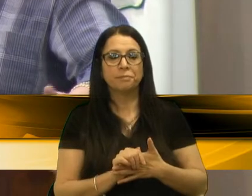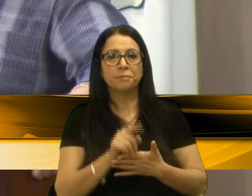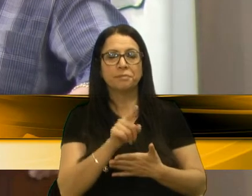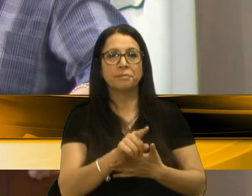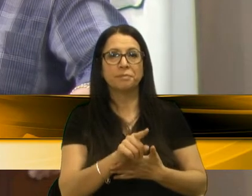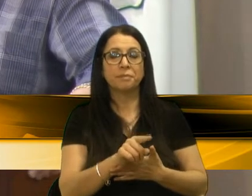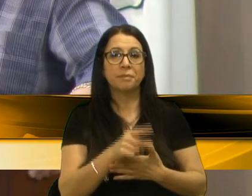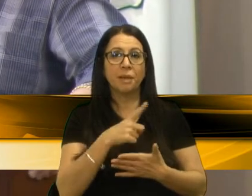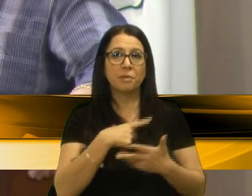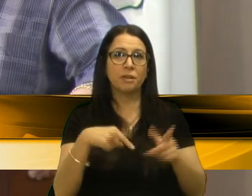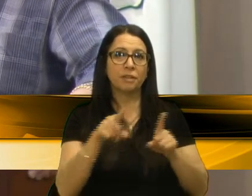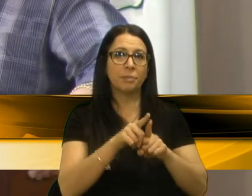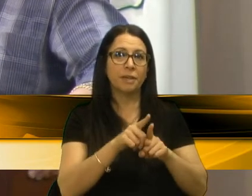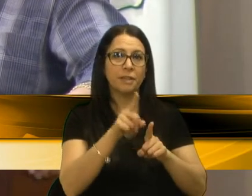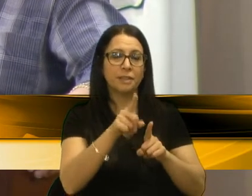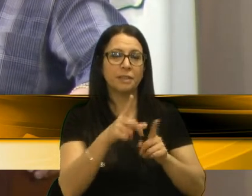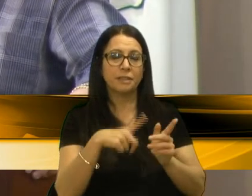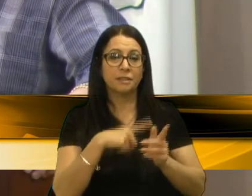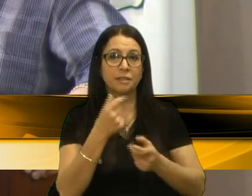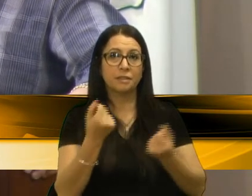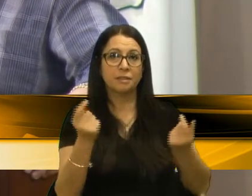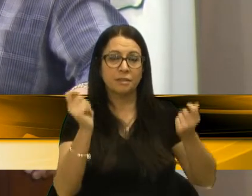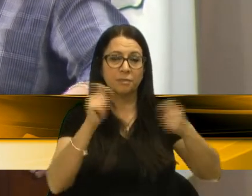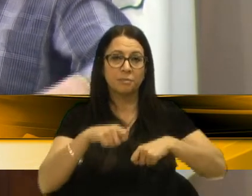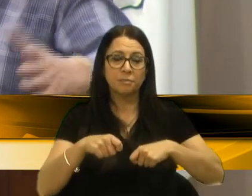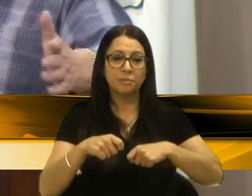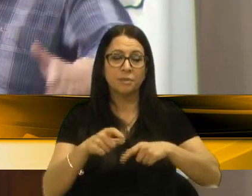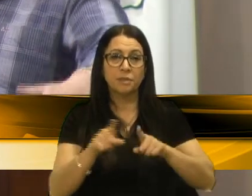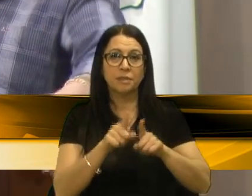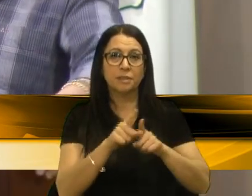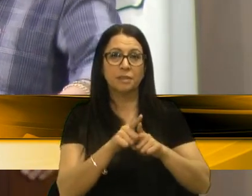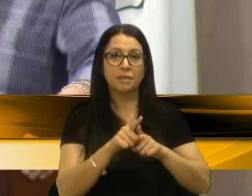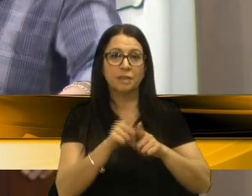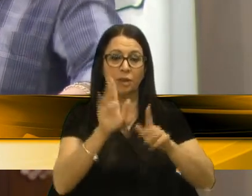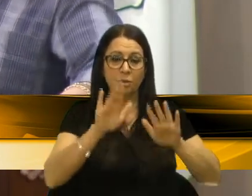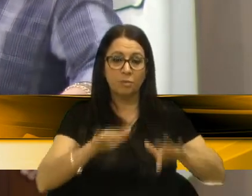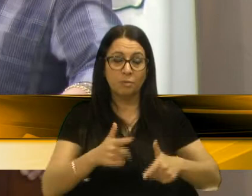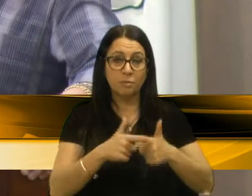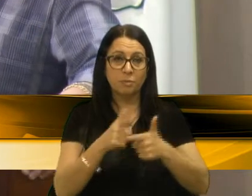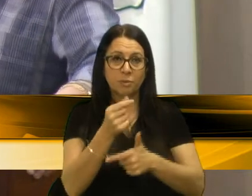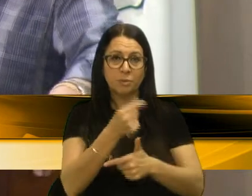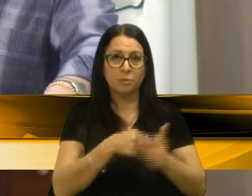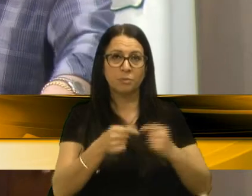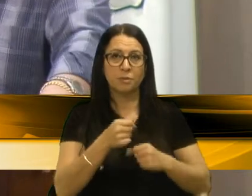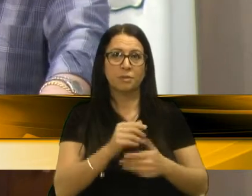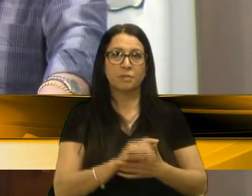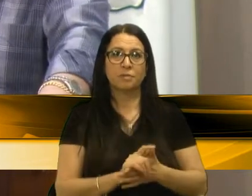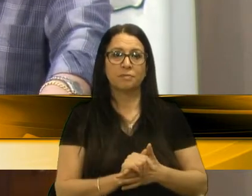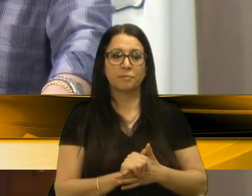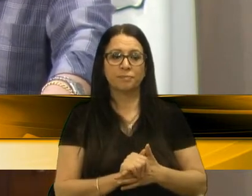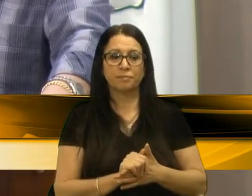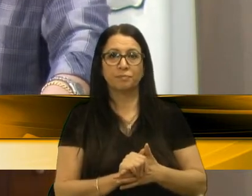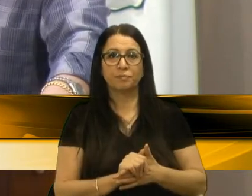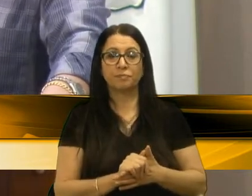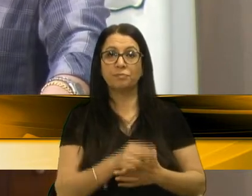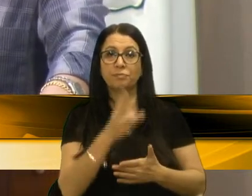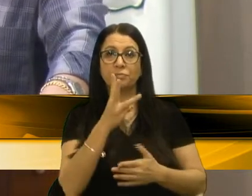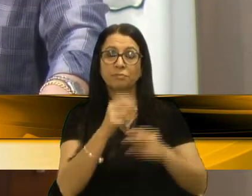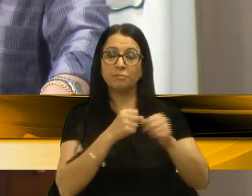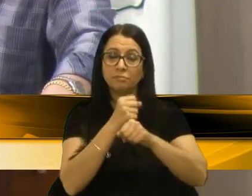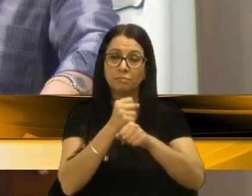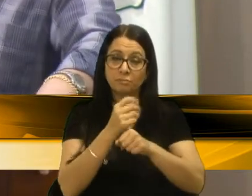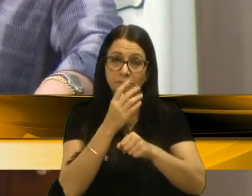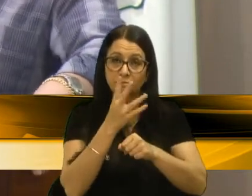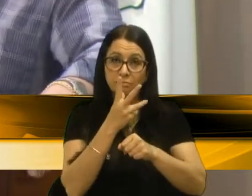Existe alguma possibilidade de atribuir à crise econômica você levar 3 anos para aprovar